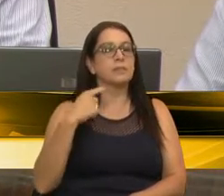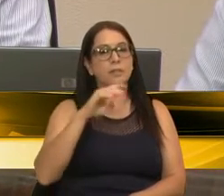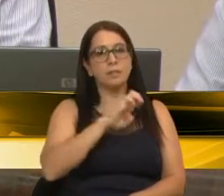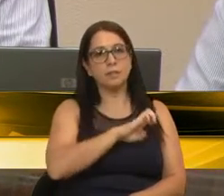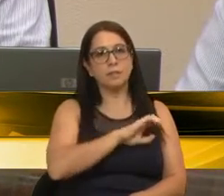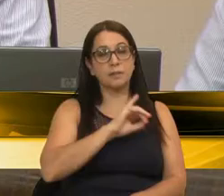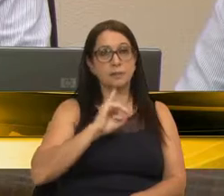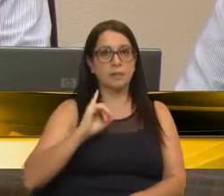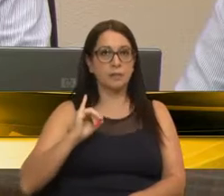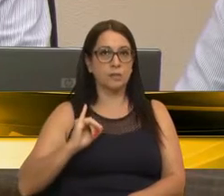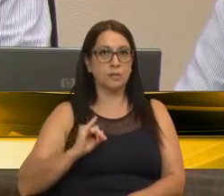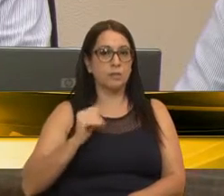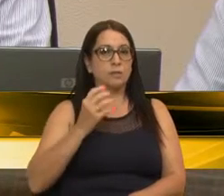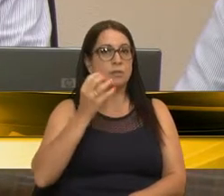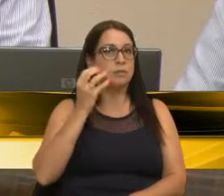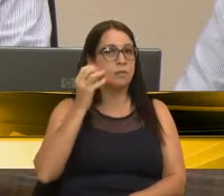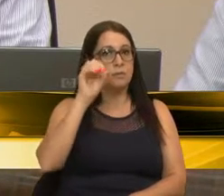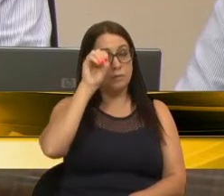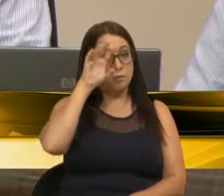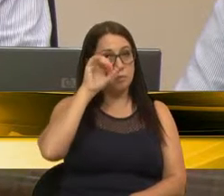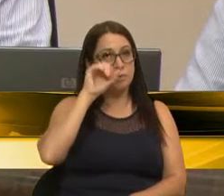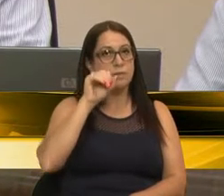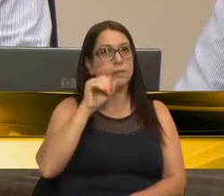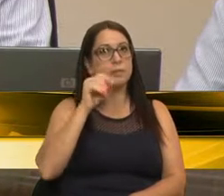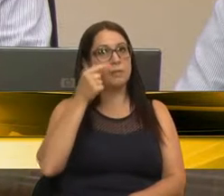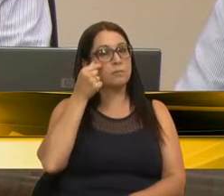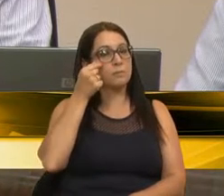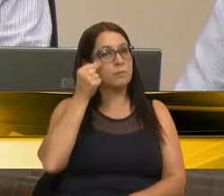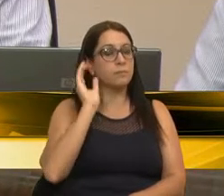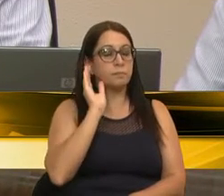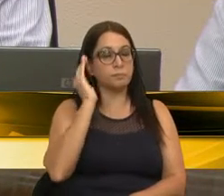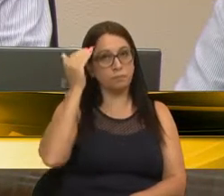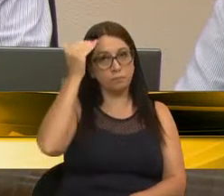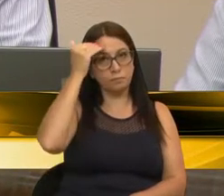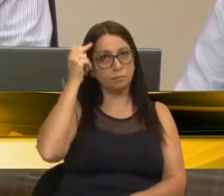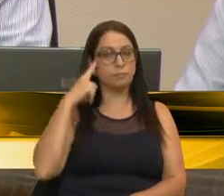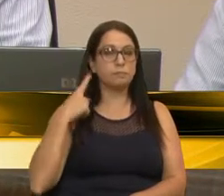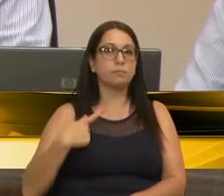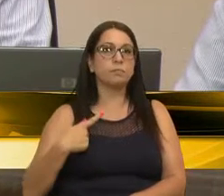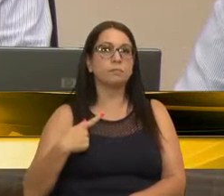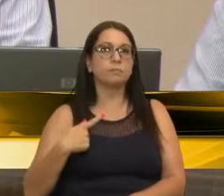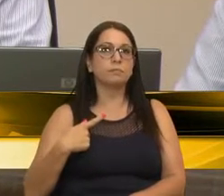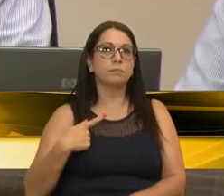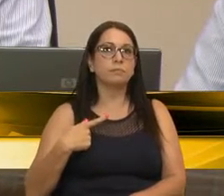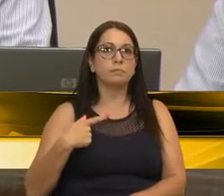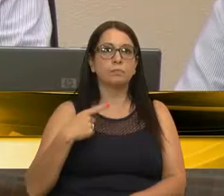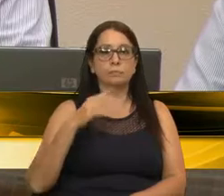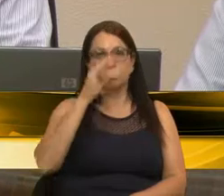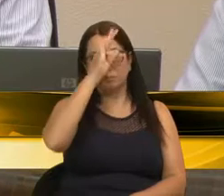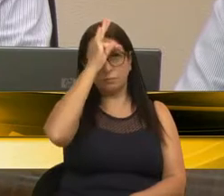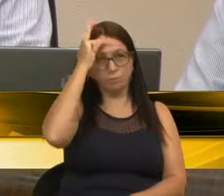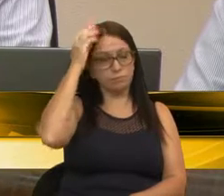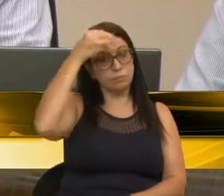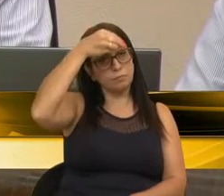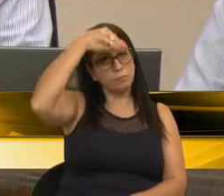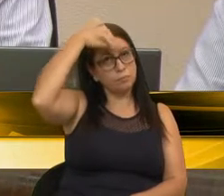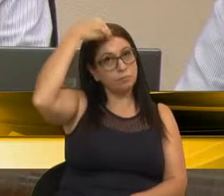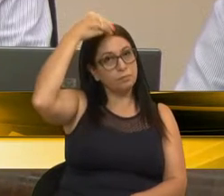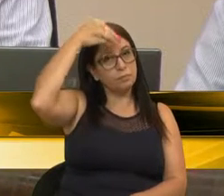Carlos, Elisandro Fiuza, Eloy Frisso, Felipe Gremel Maier, Gladys Frisso, Gustavo Toigo, Kiko